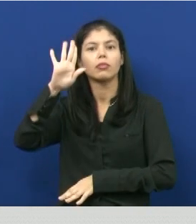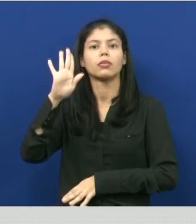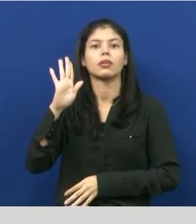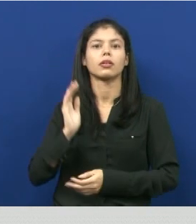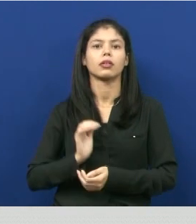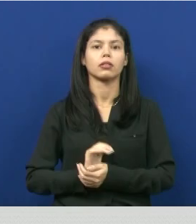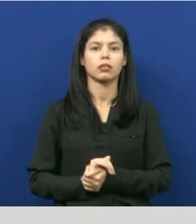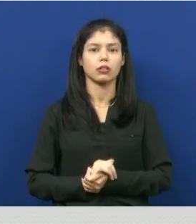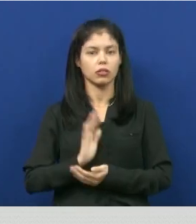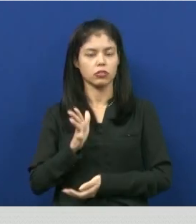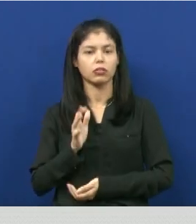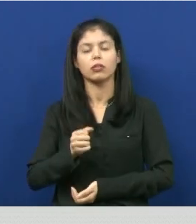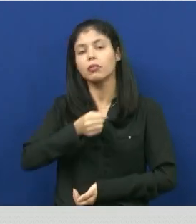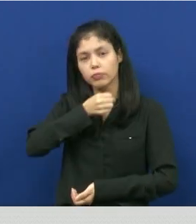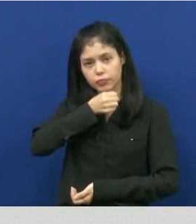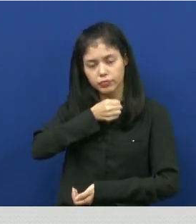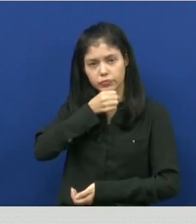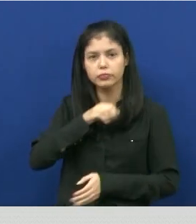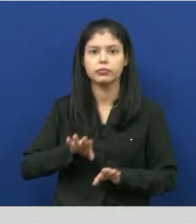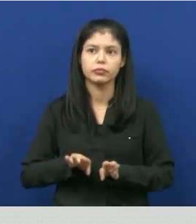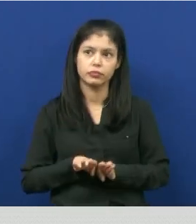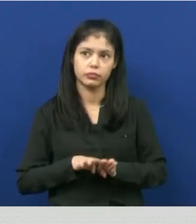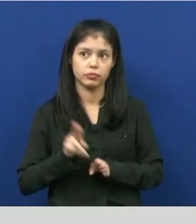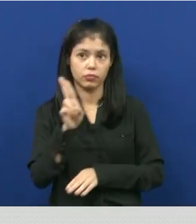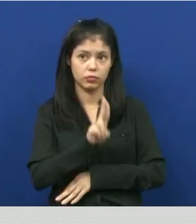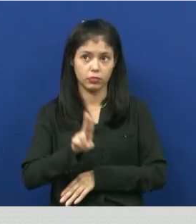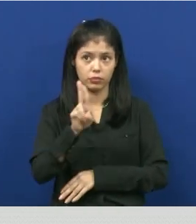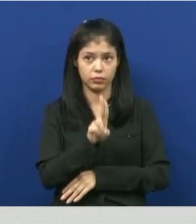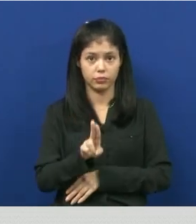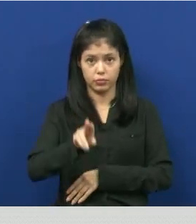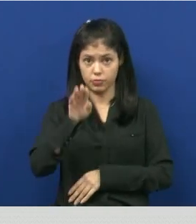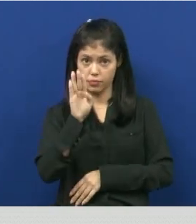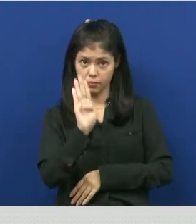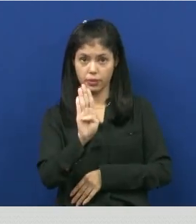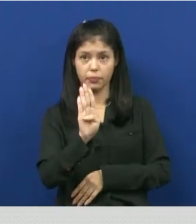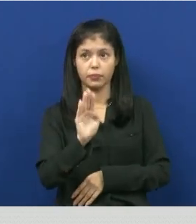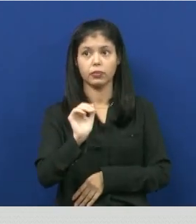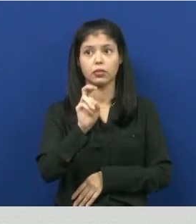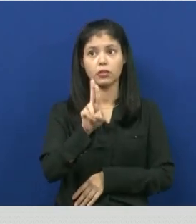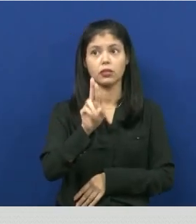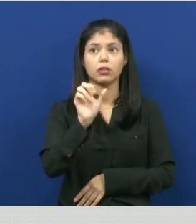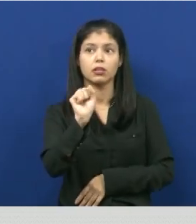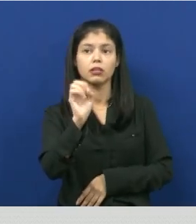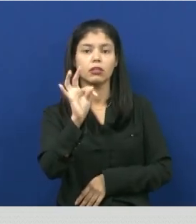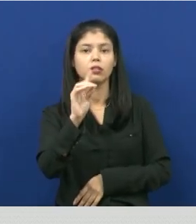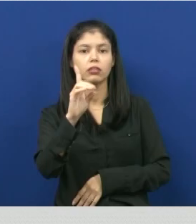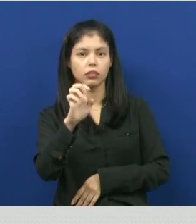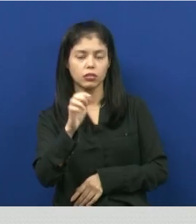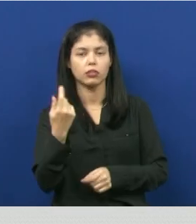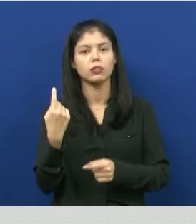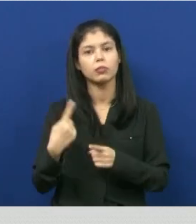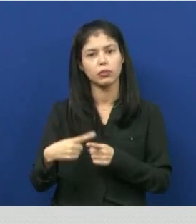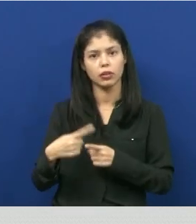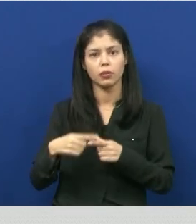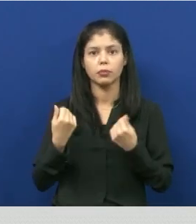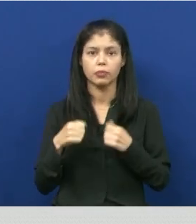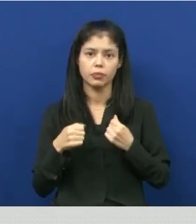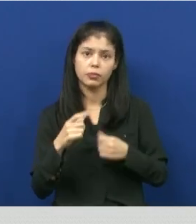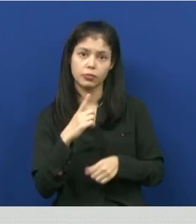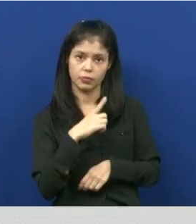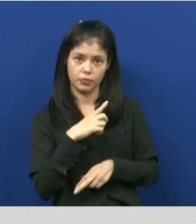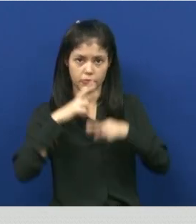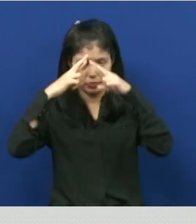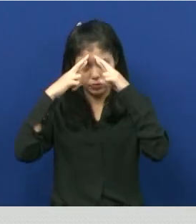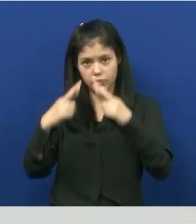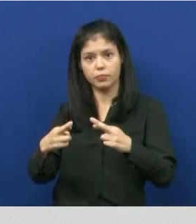uma pessoa já idosa. Eu vou utilizar usted, porque eu necessito ter um